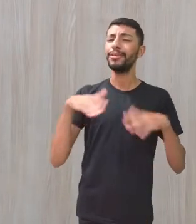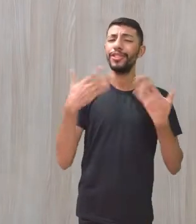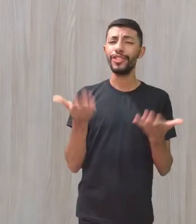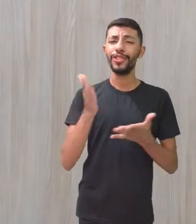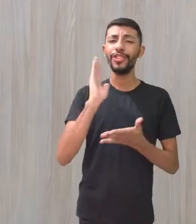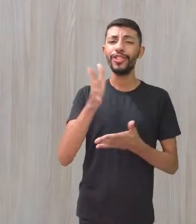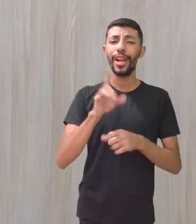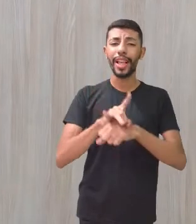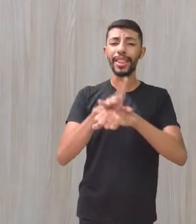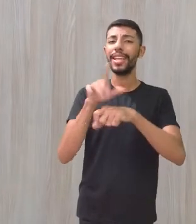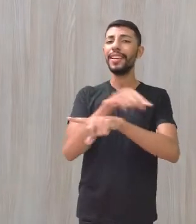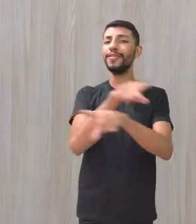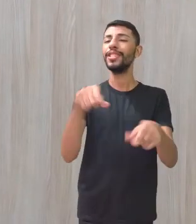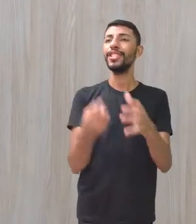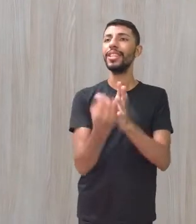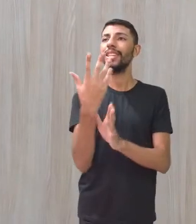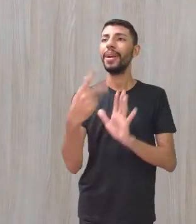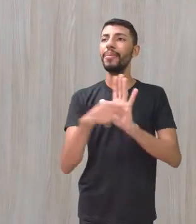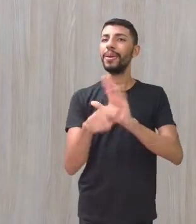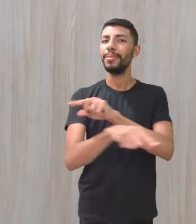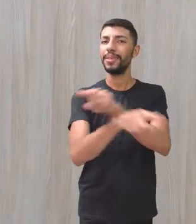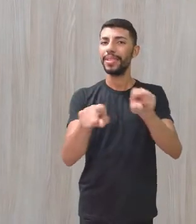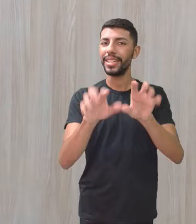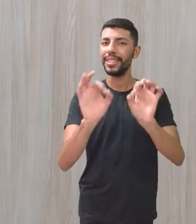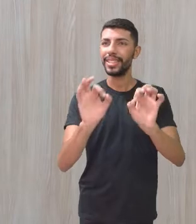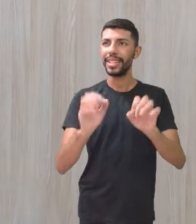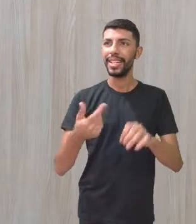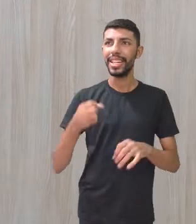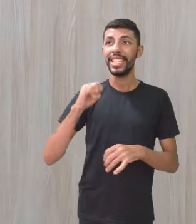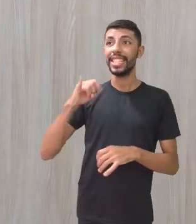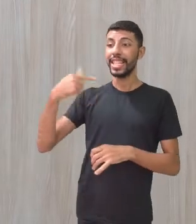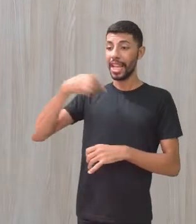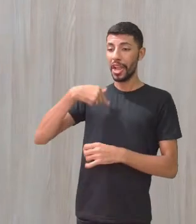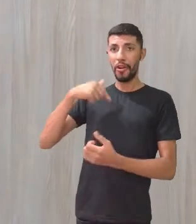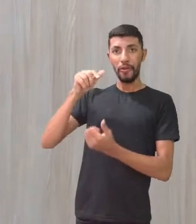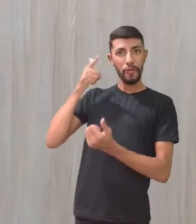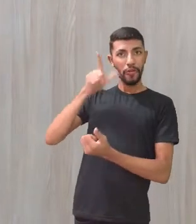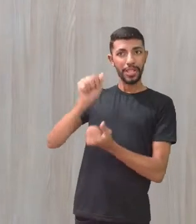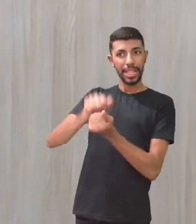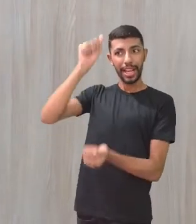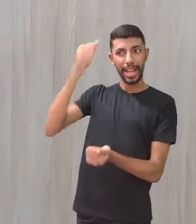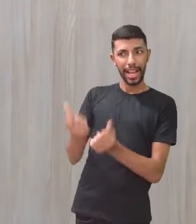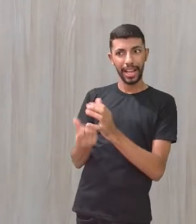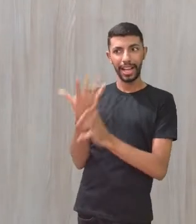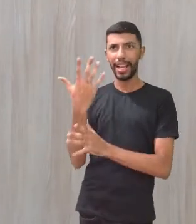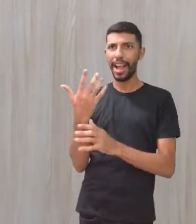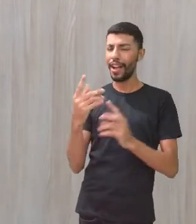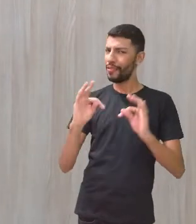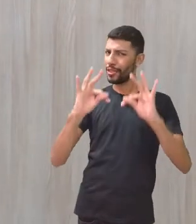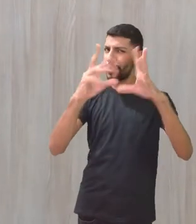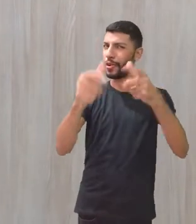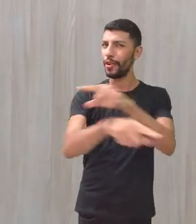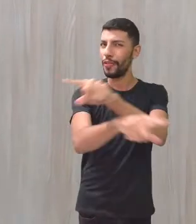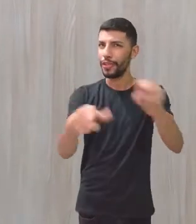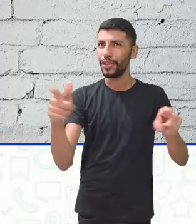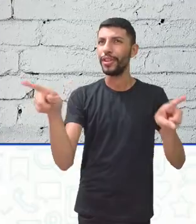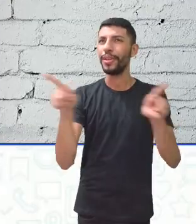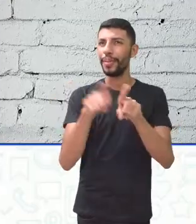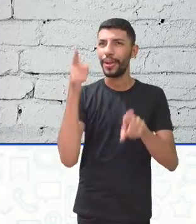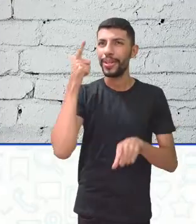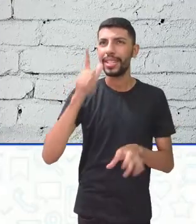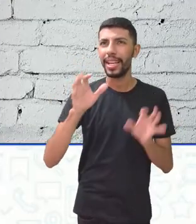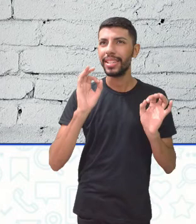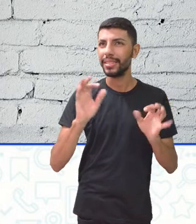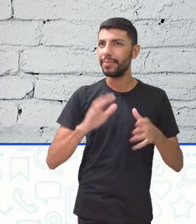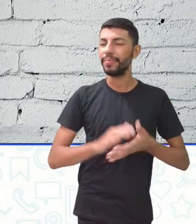de vocês, né? Porque se eu conseguir fazer um cartaz, minha gente, todo mundo consegue, né, professora? Vai conseguir sim. Outras coisas que a gente